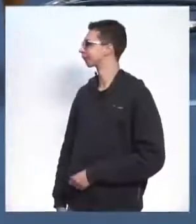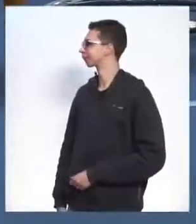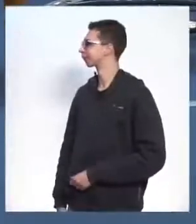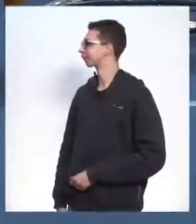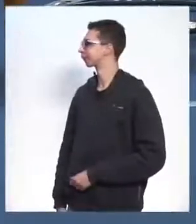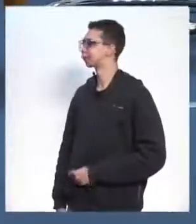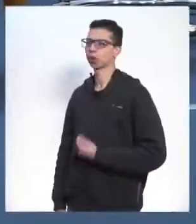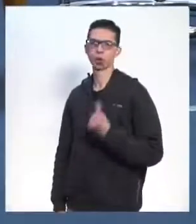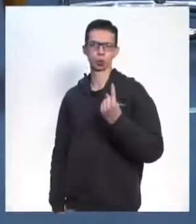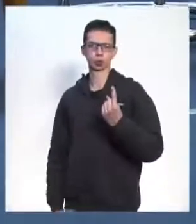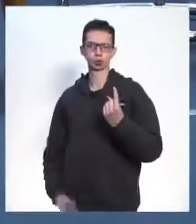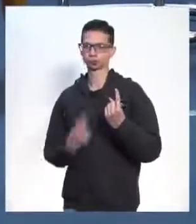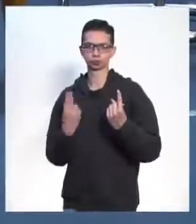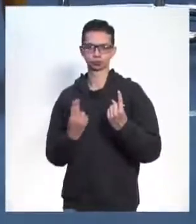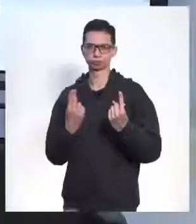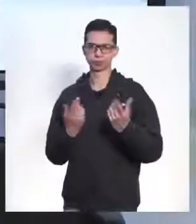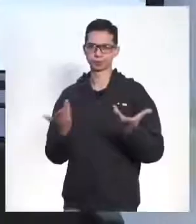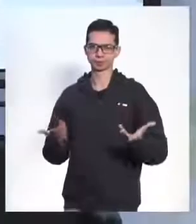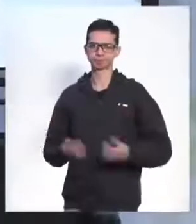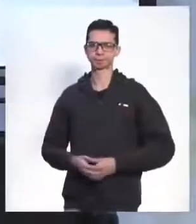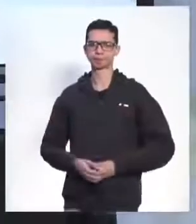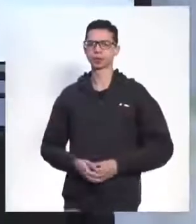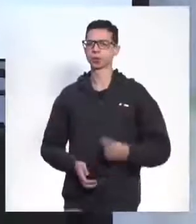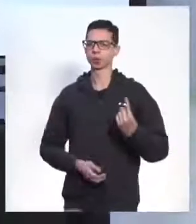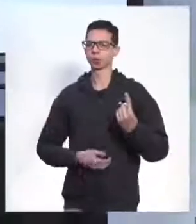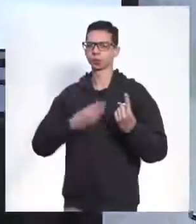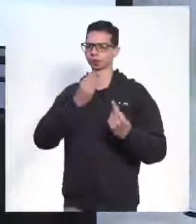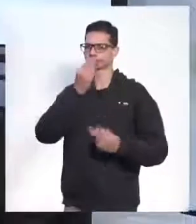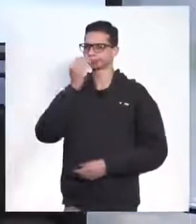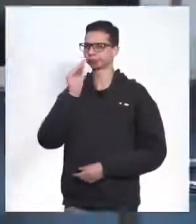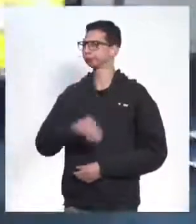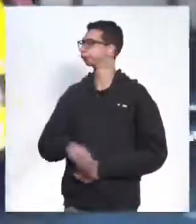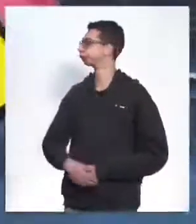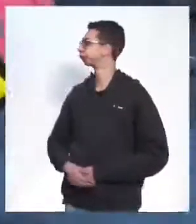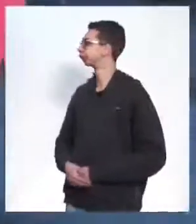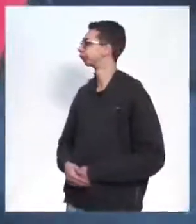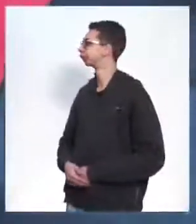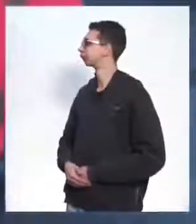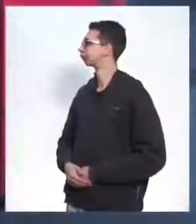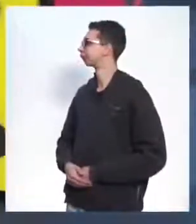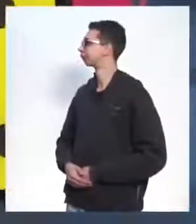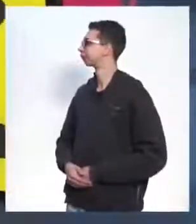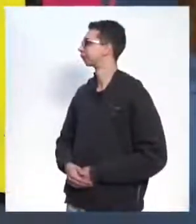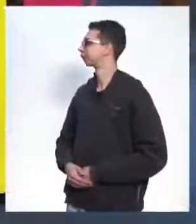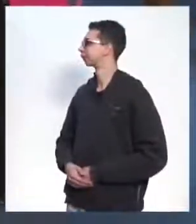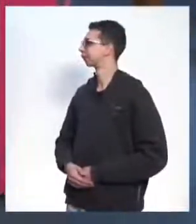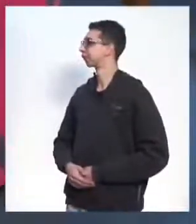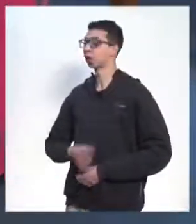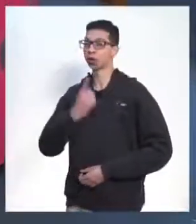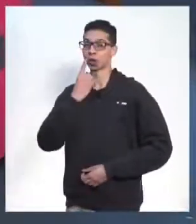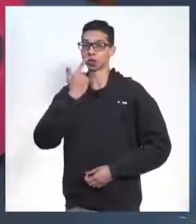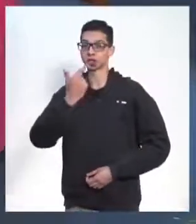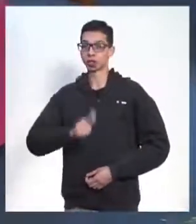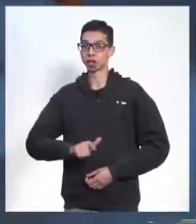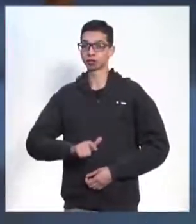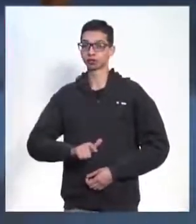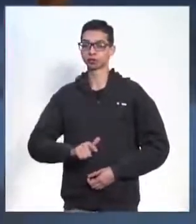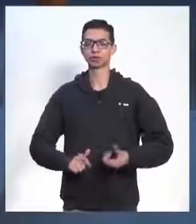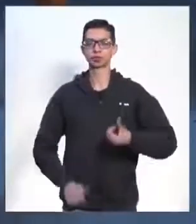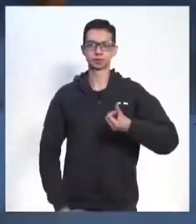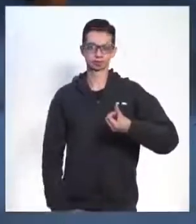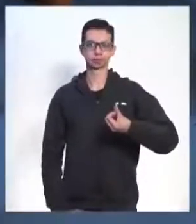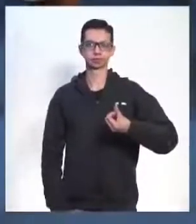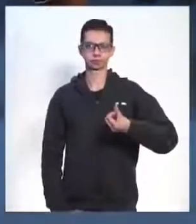Não, 1 não dá. Não, Um é não tem mancada. graça. 1 não tem graça. Um não. Ó, número repetido de novo, 6,